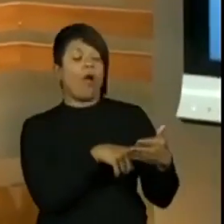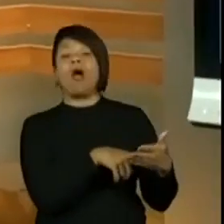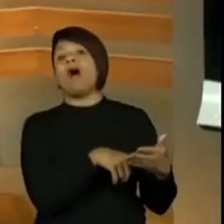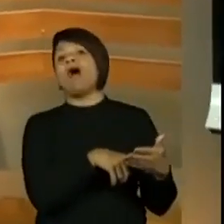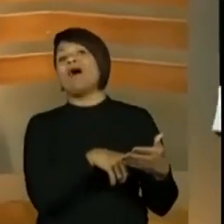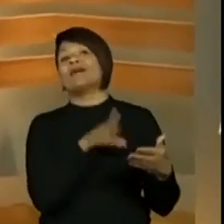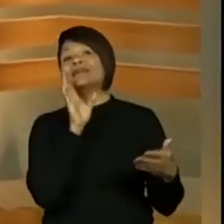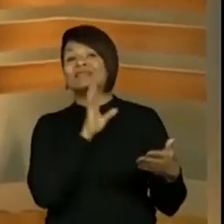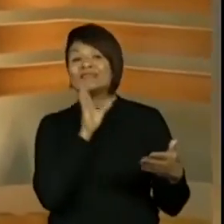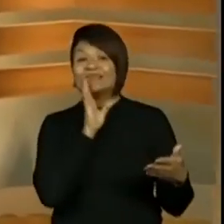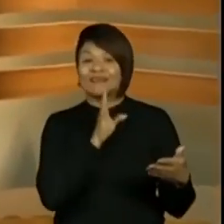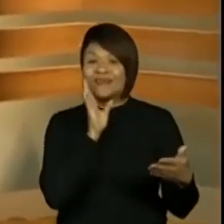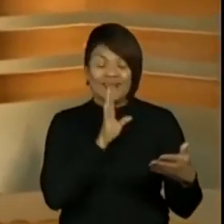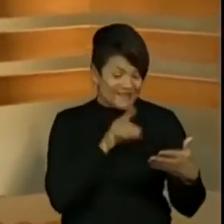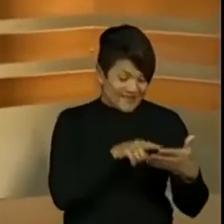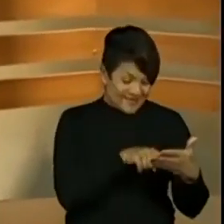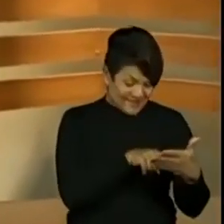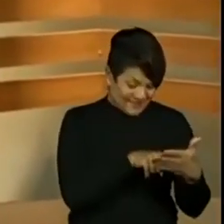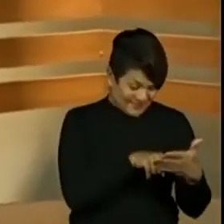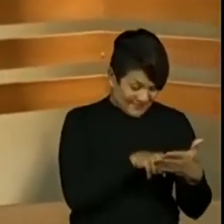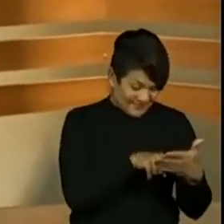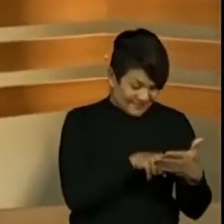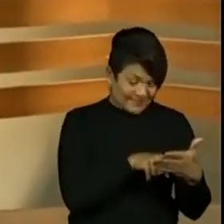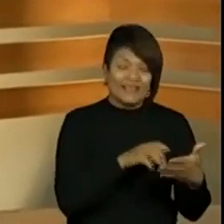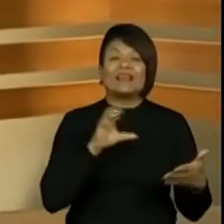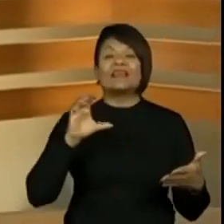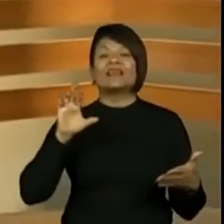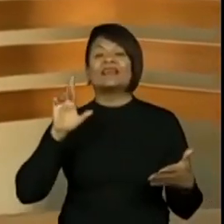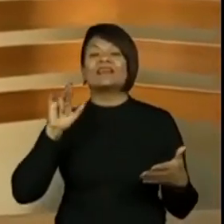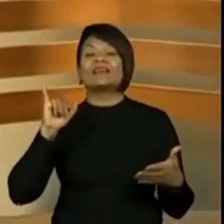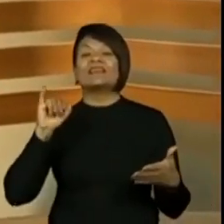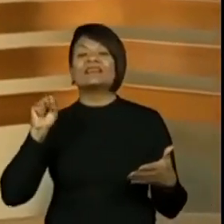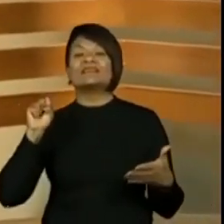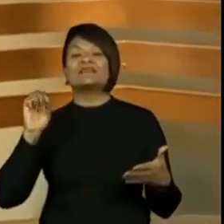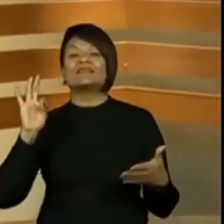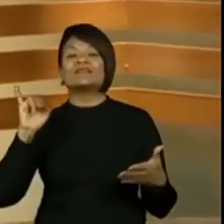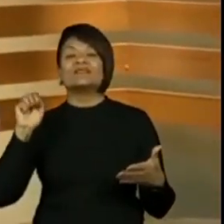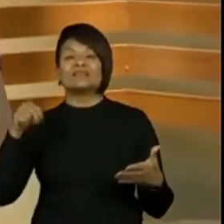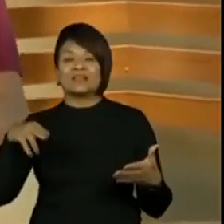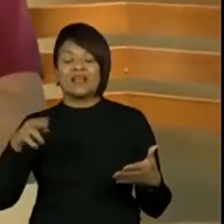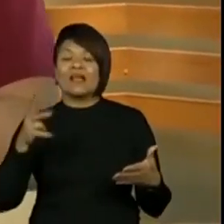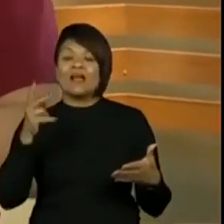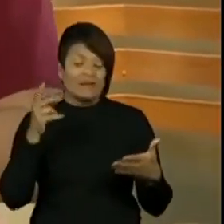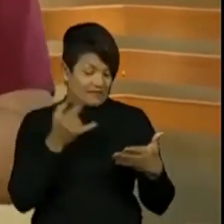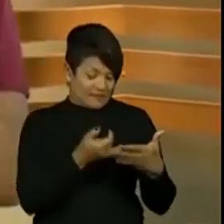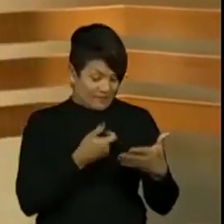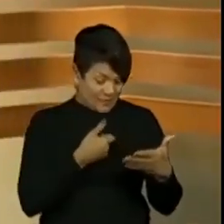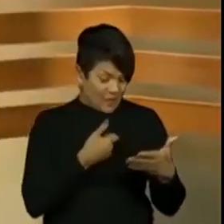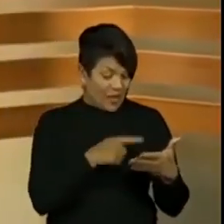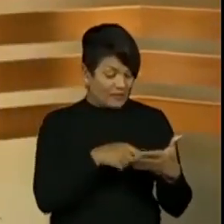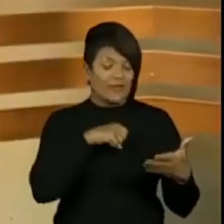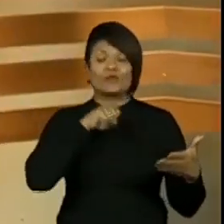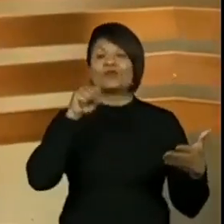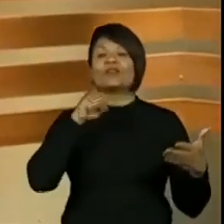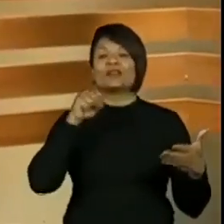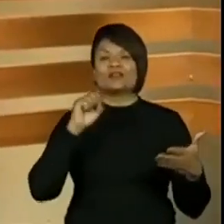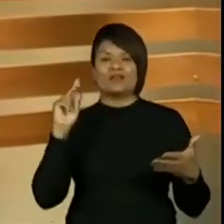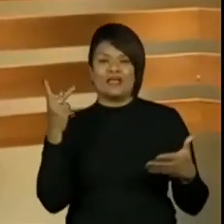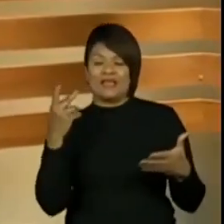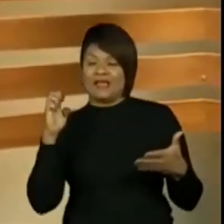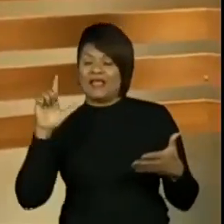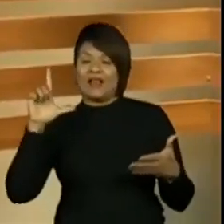Olha, que legal. Christian, Pedro, estou adorando o Elo, acho que é